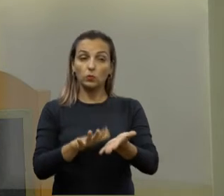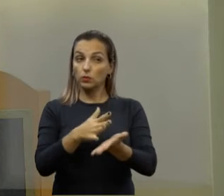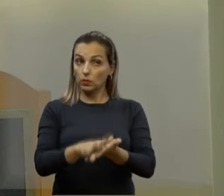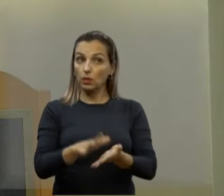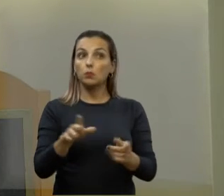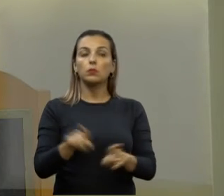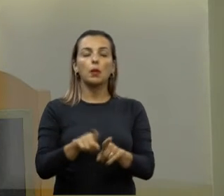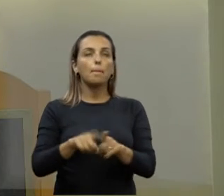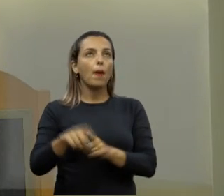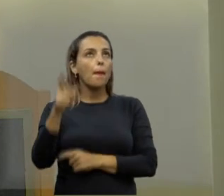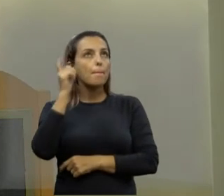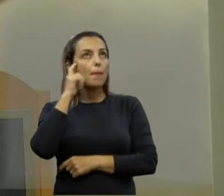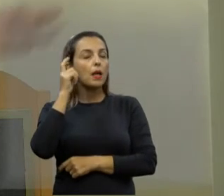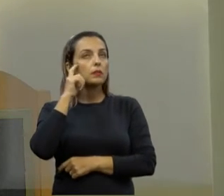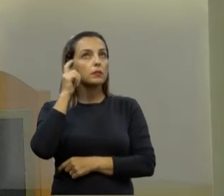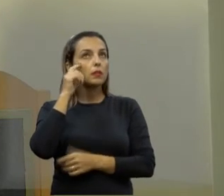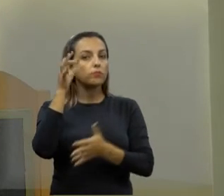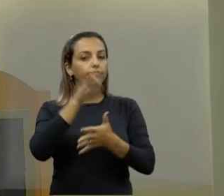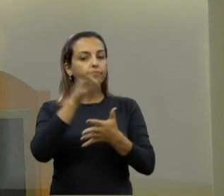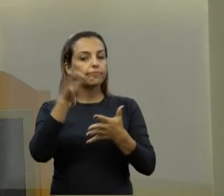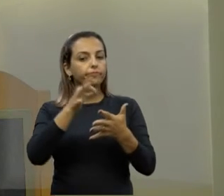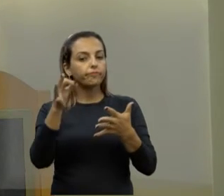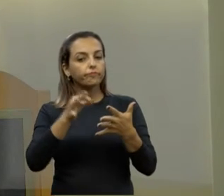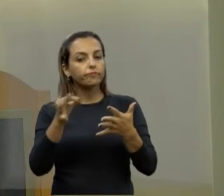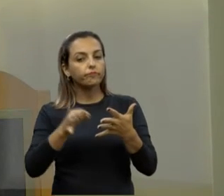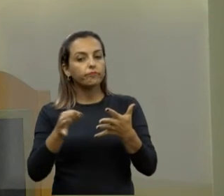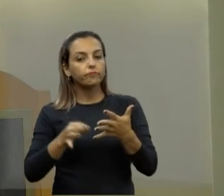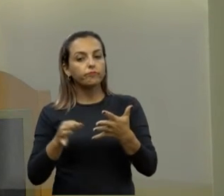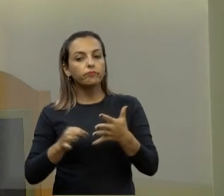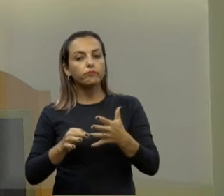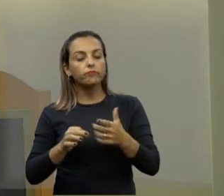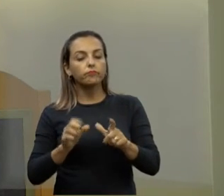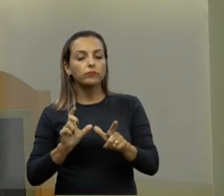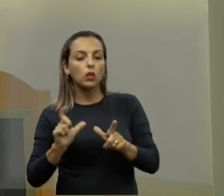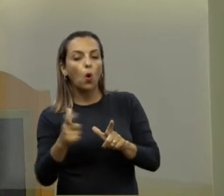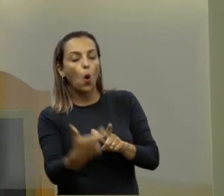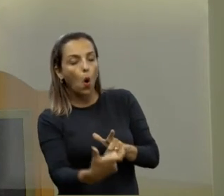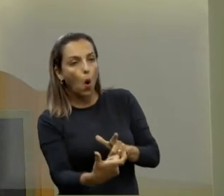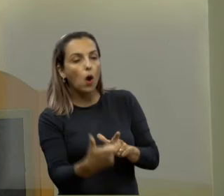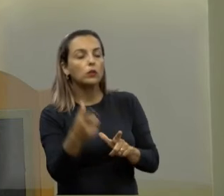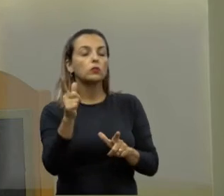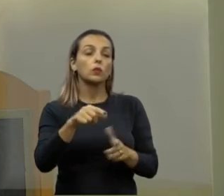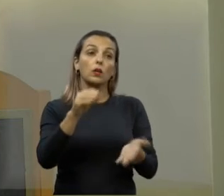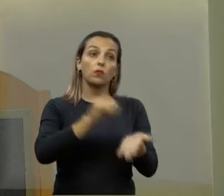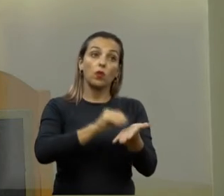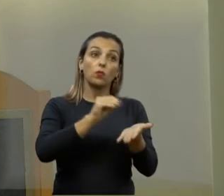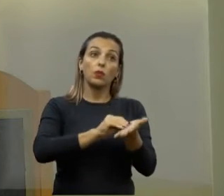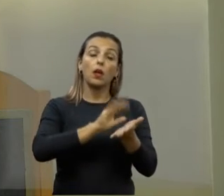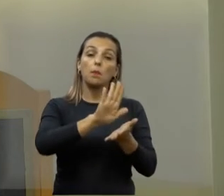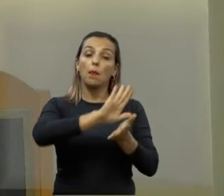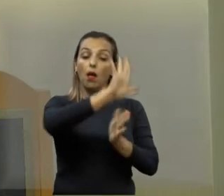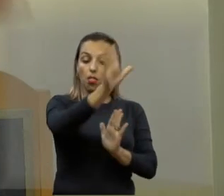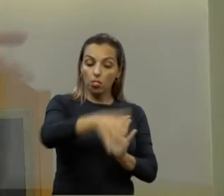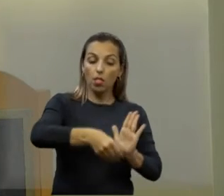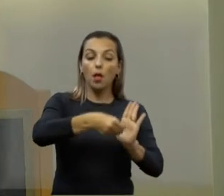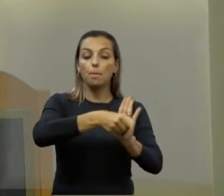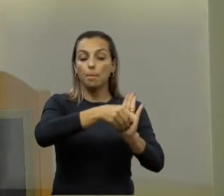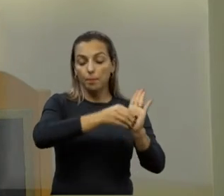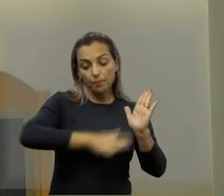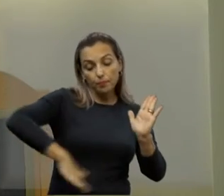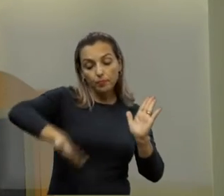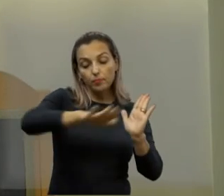a gente pode começar a pensar em outros outros vários outros termos que faltaram aí que cabem por geral Como